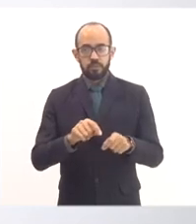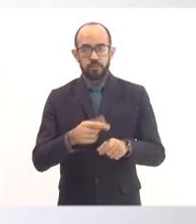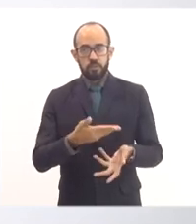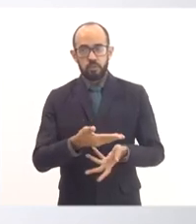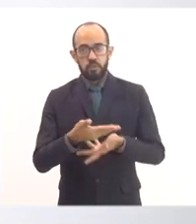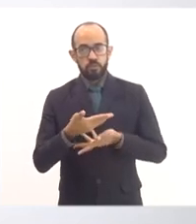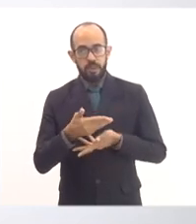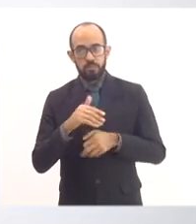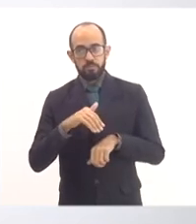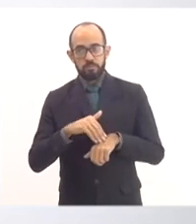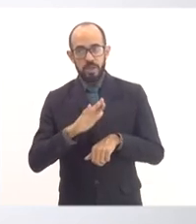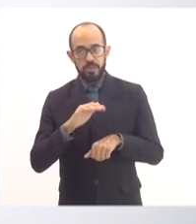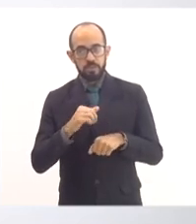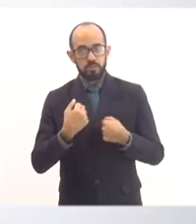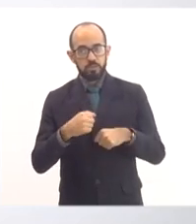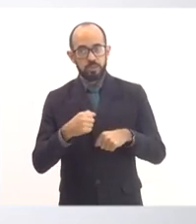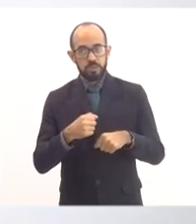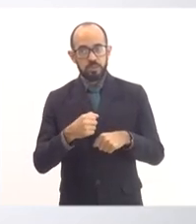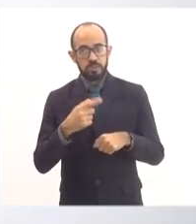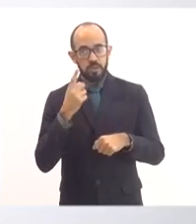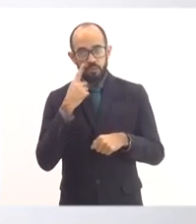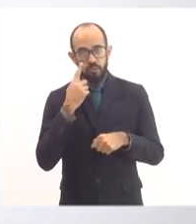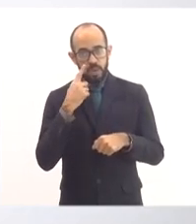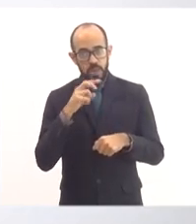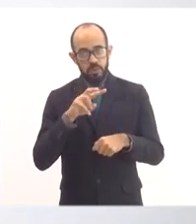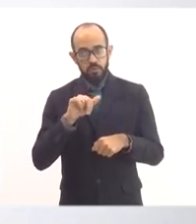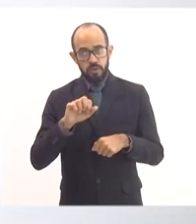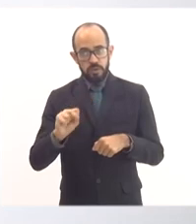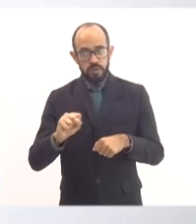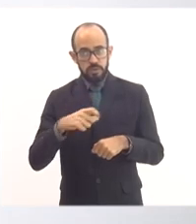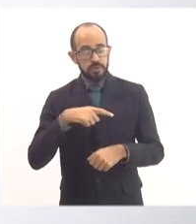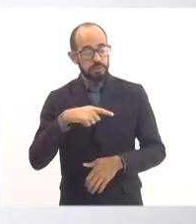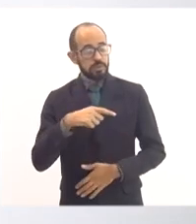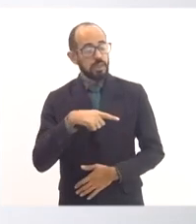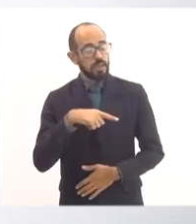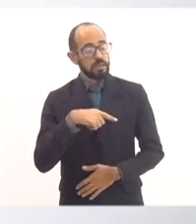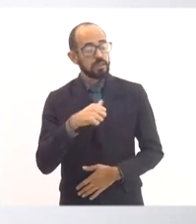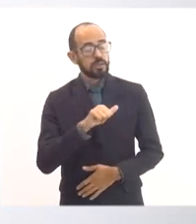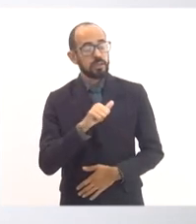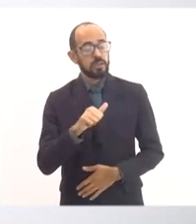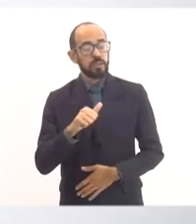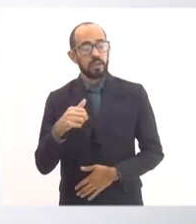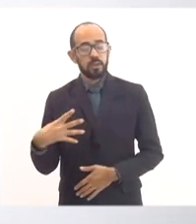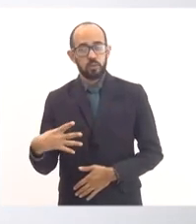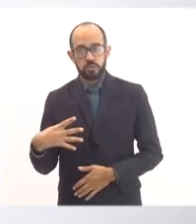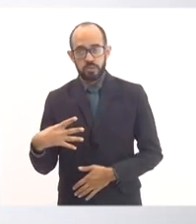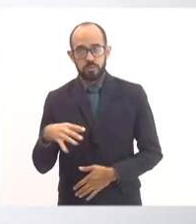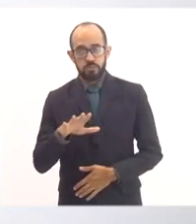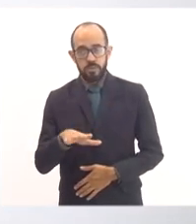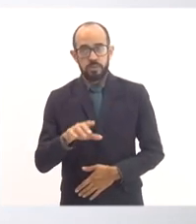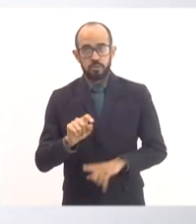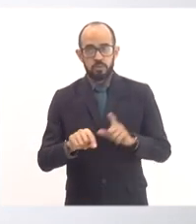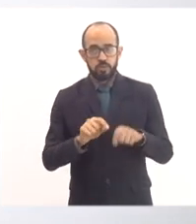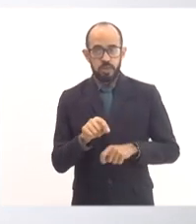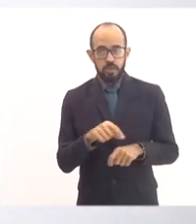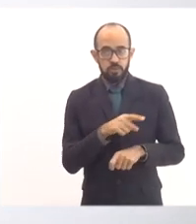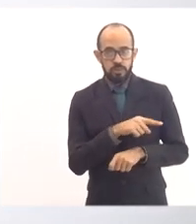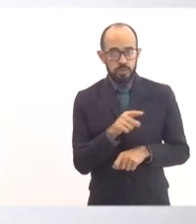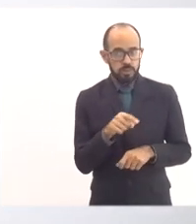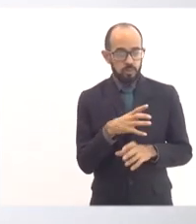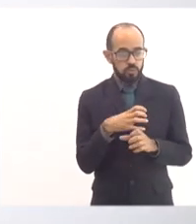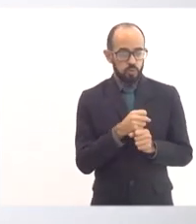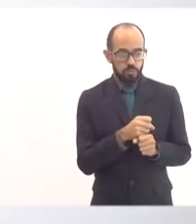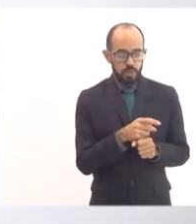gente vai ter que buscar essas outras vagas. 114 vagas eu tenho, né? Embora o pessoal que está somando aí, 106 mais